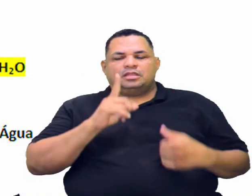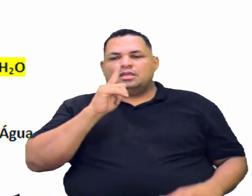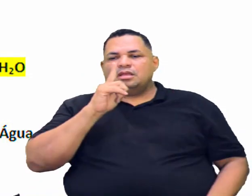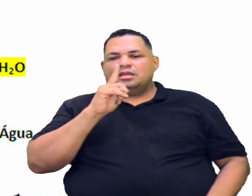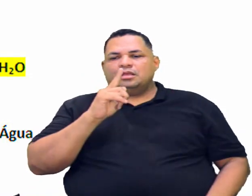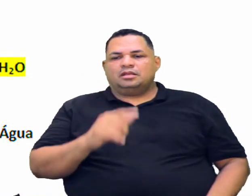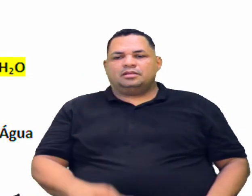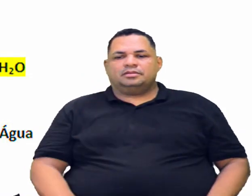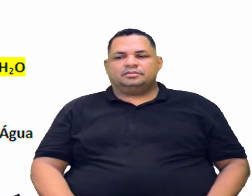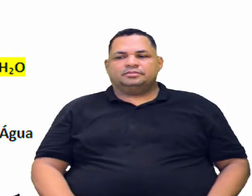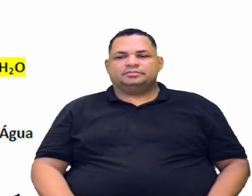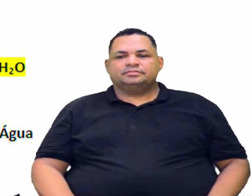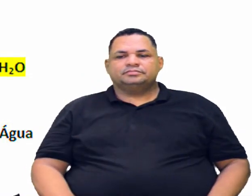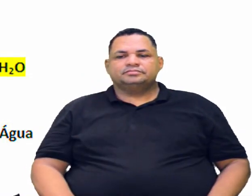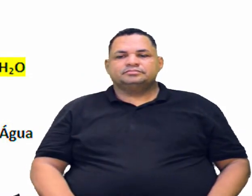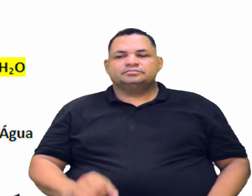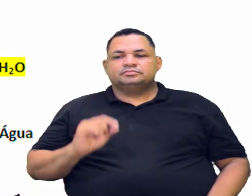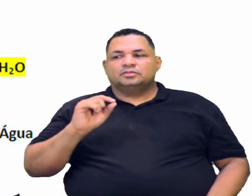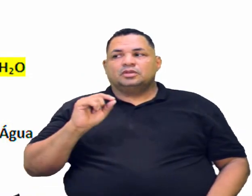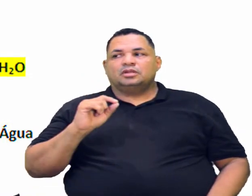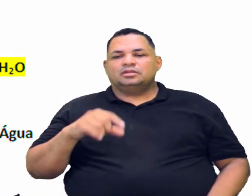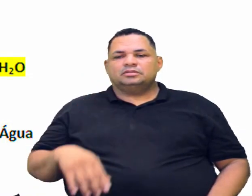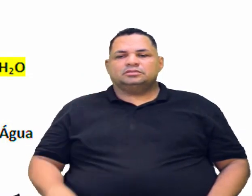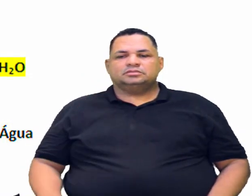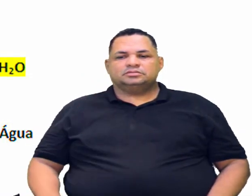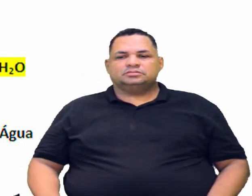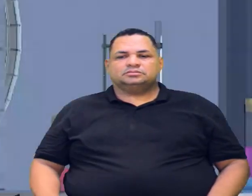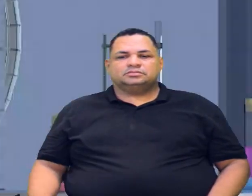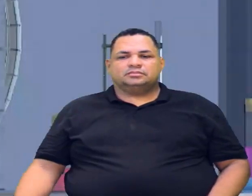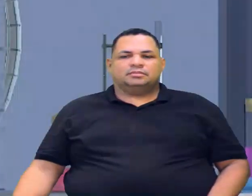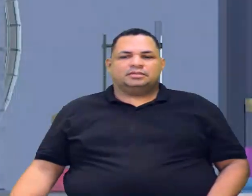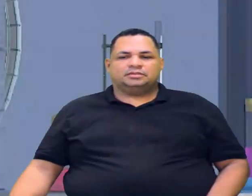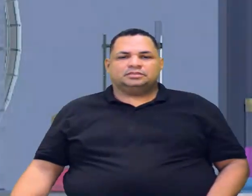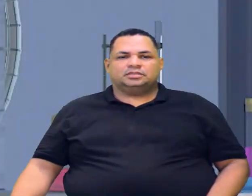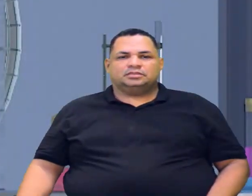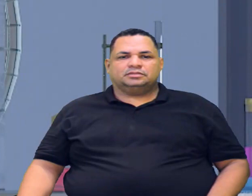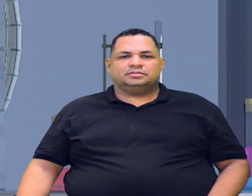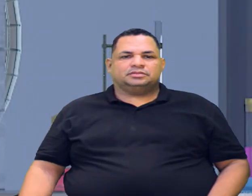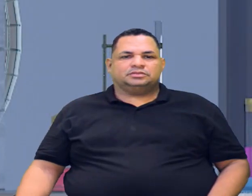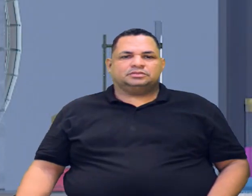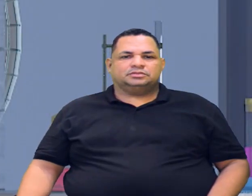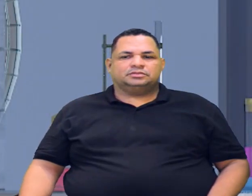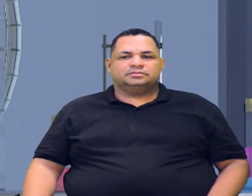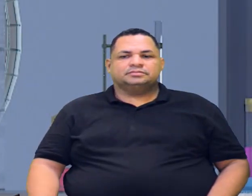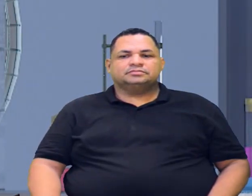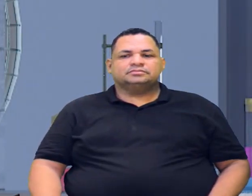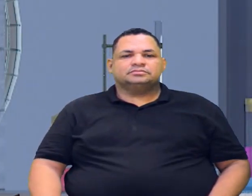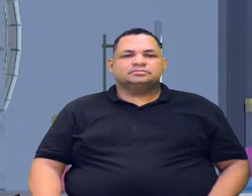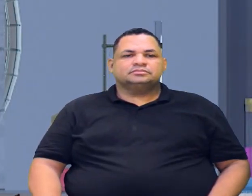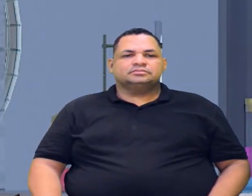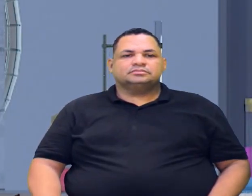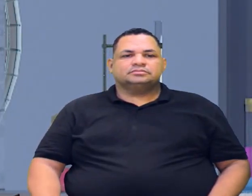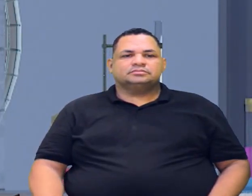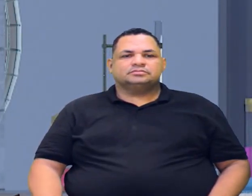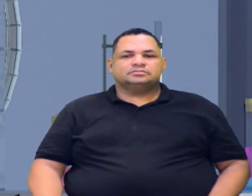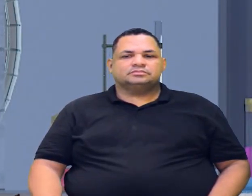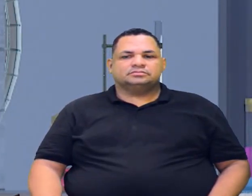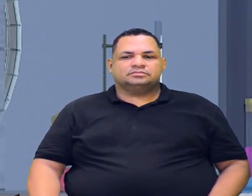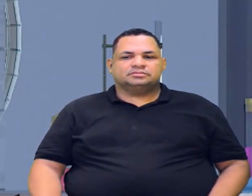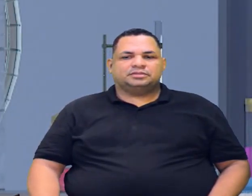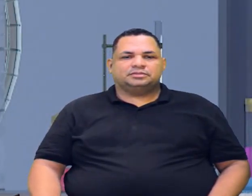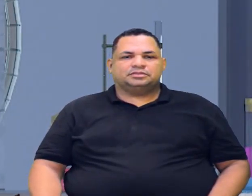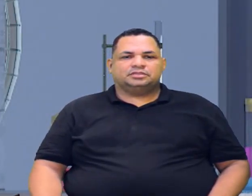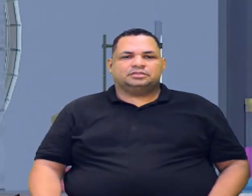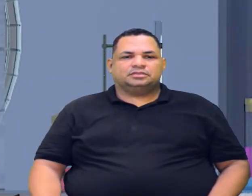desidratação. Que vai ser a desidratação? Quando a gente tiver um álcool perdendo